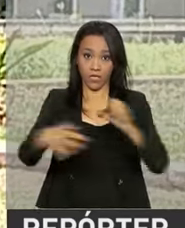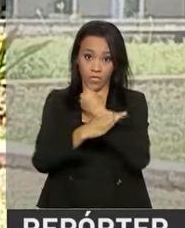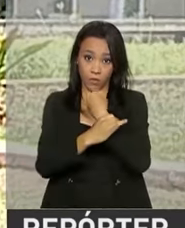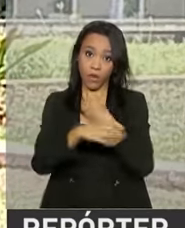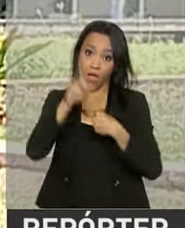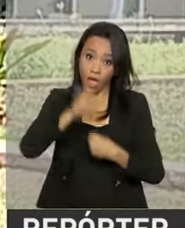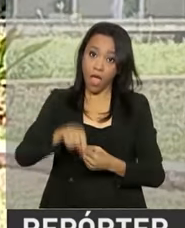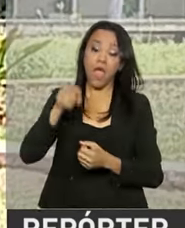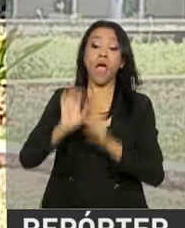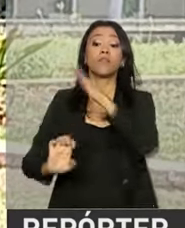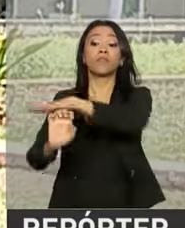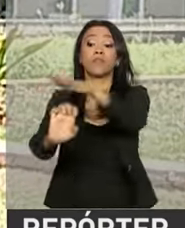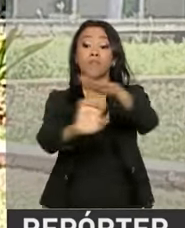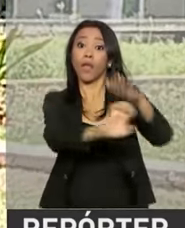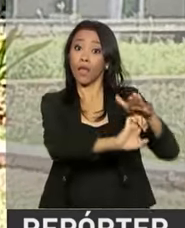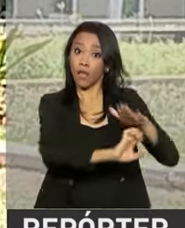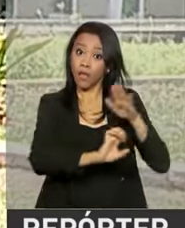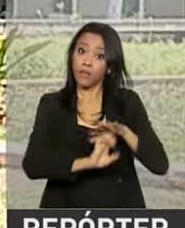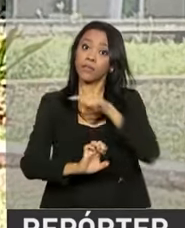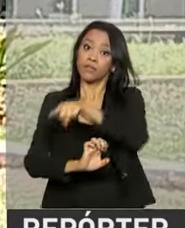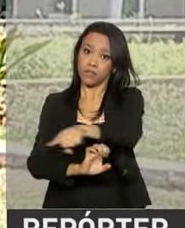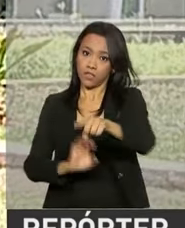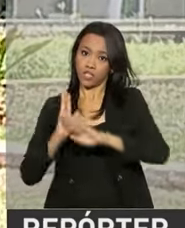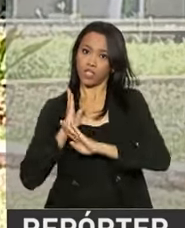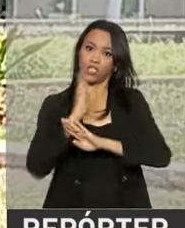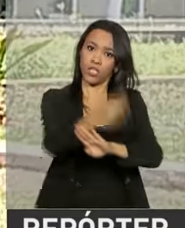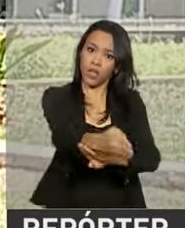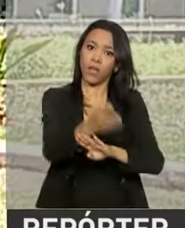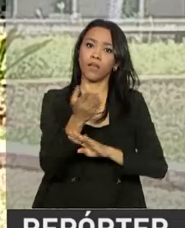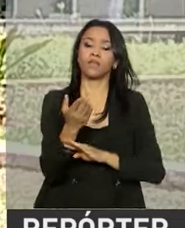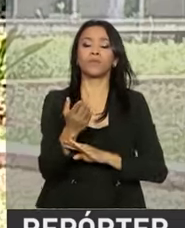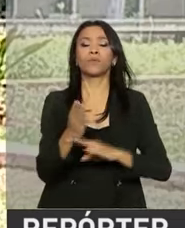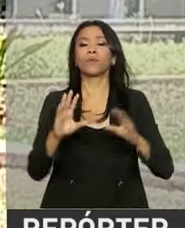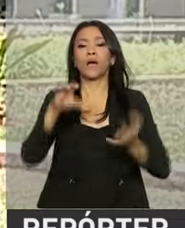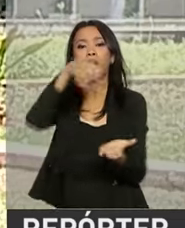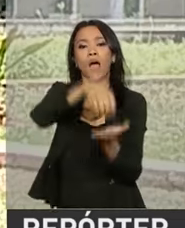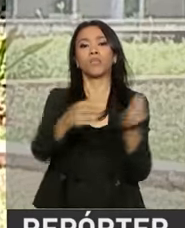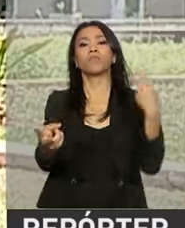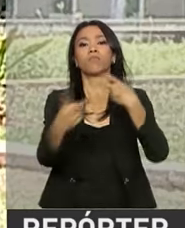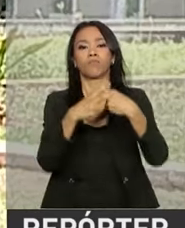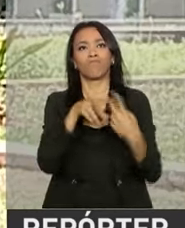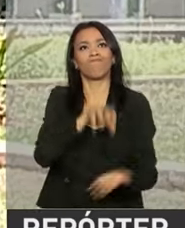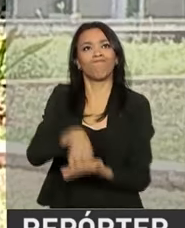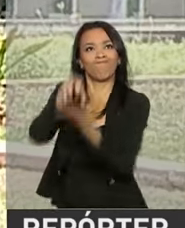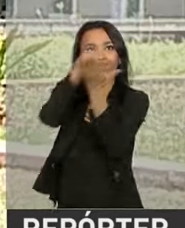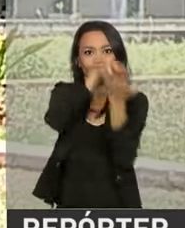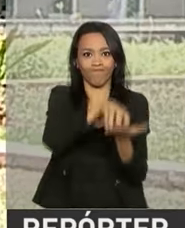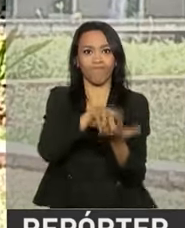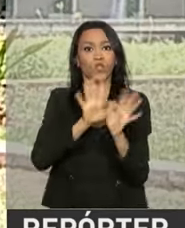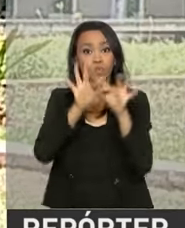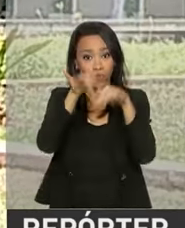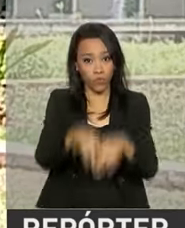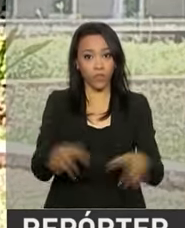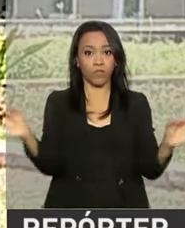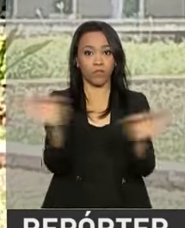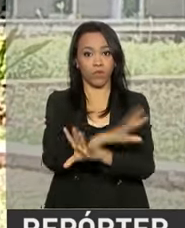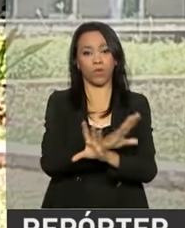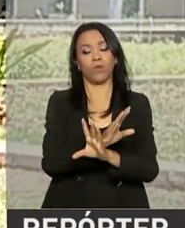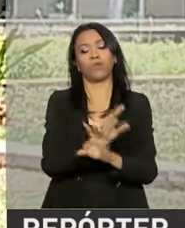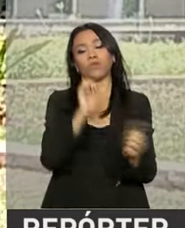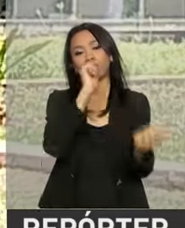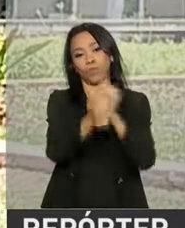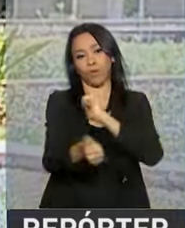pelas empresas fornecedoras diretamente às penitenciárias logo após o fim dos eventos